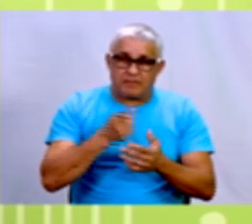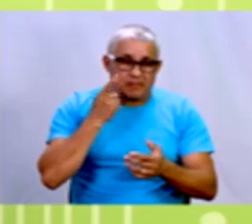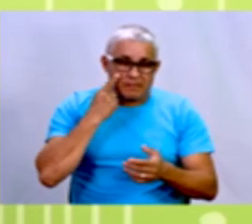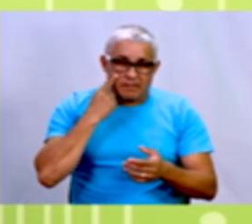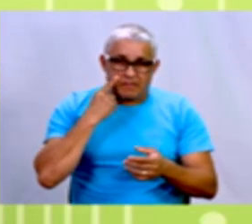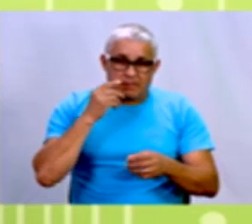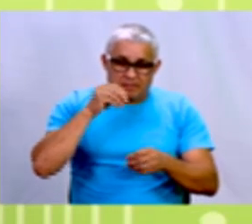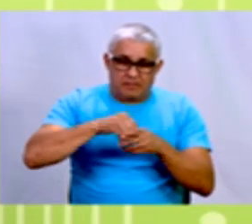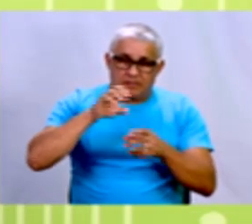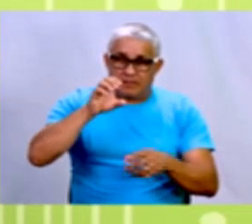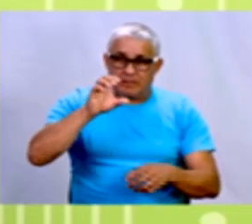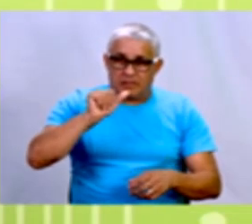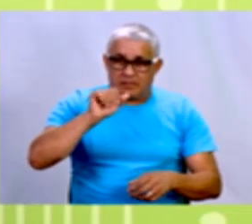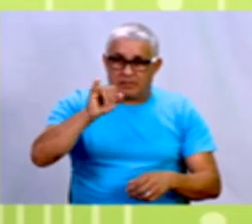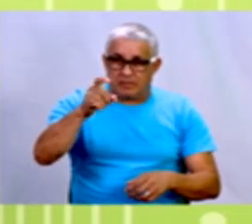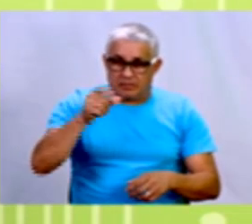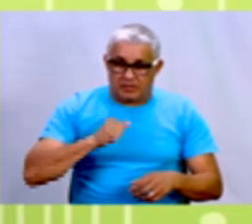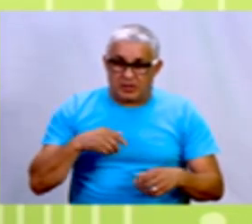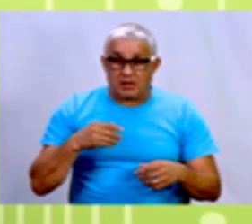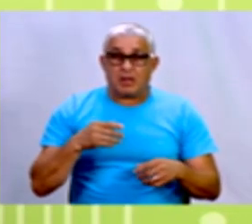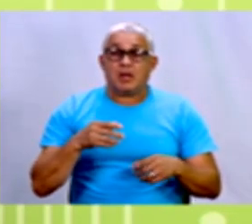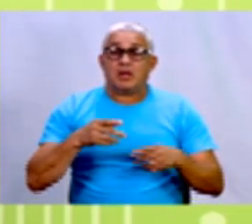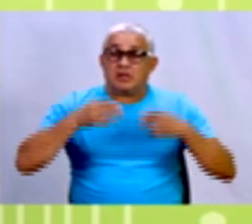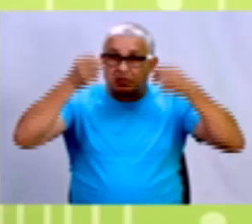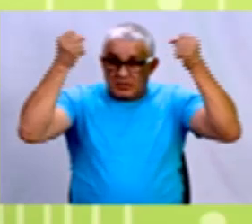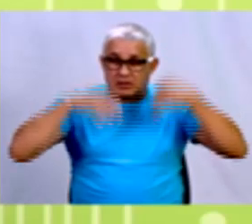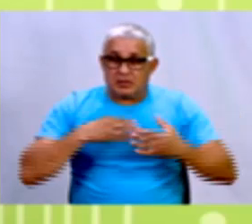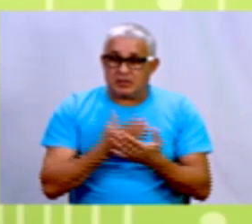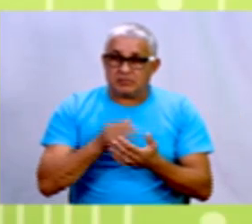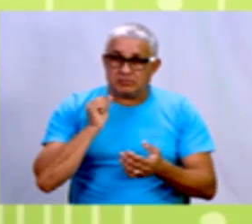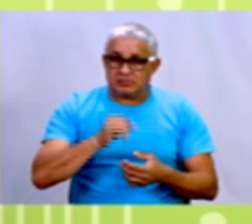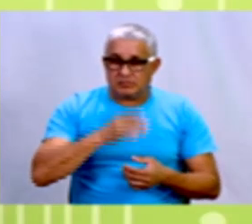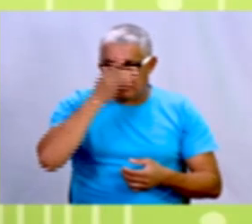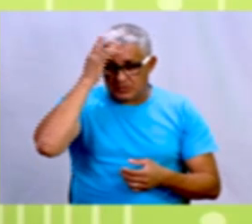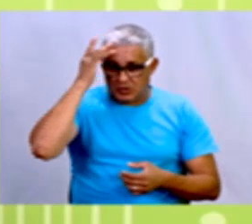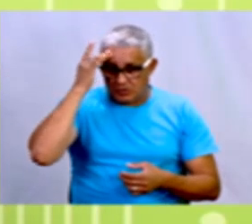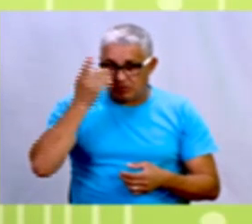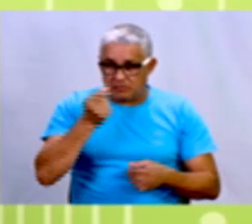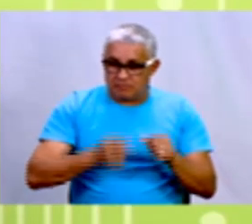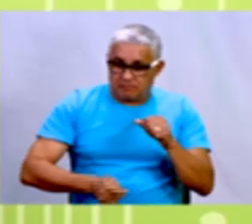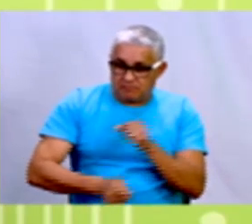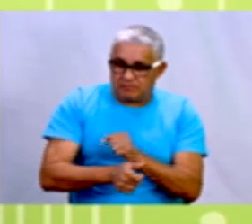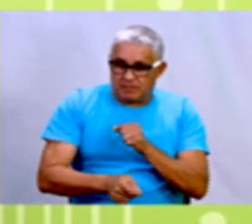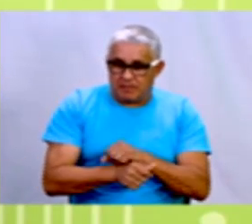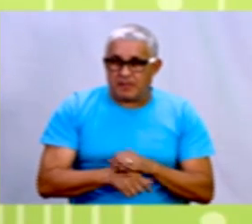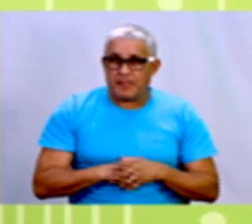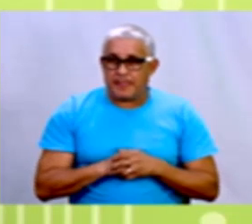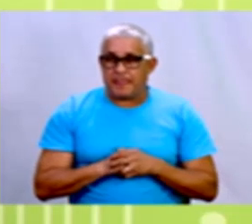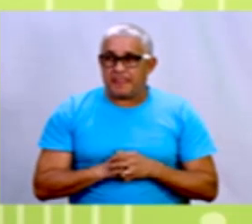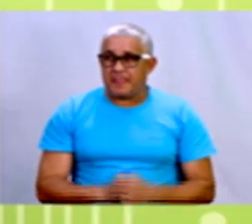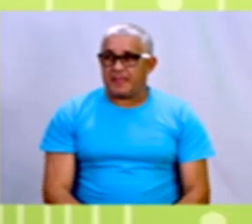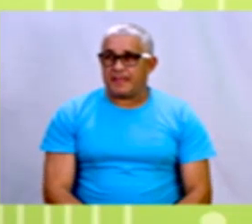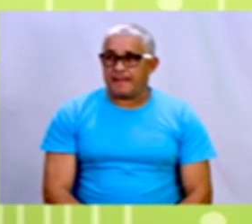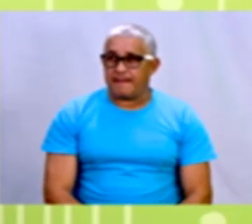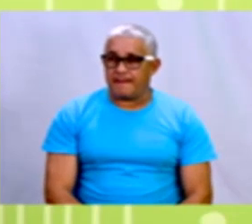como eu comentei com vocês na aula, se um investidor fala que ele só vai